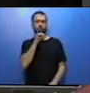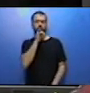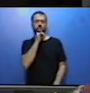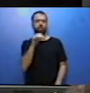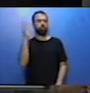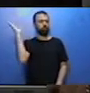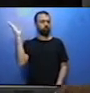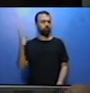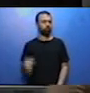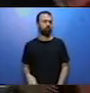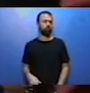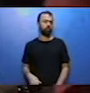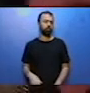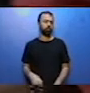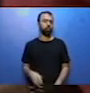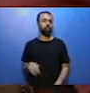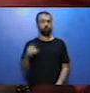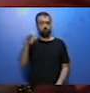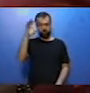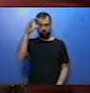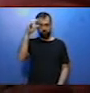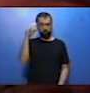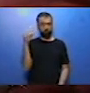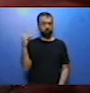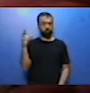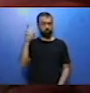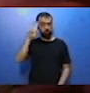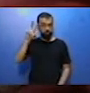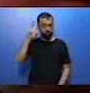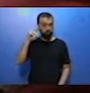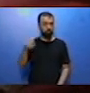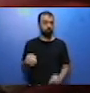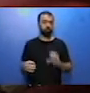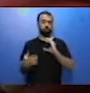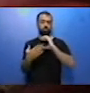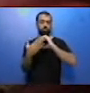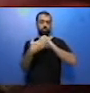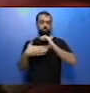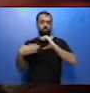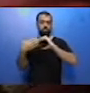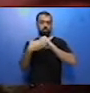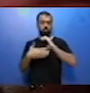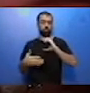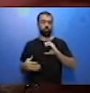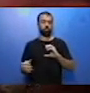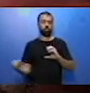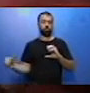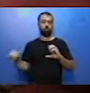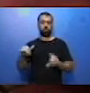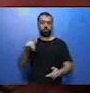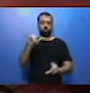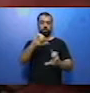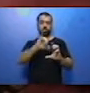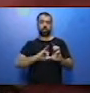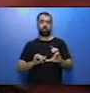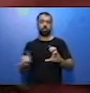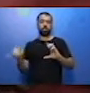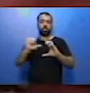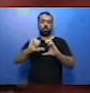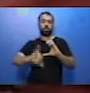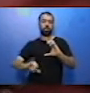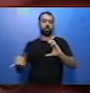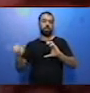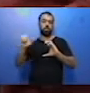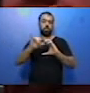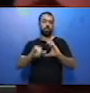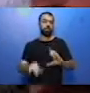alimentos energéticos tô lembrando carboidrato e da energia que são os energéticos então vamos ver alguns exemplos